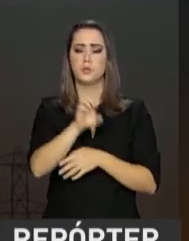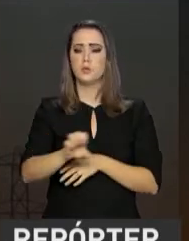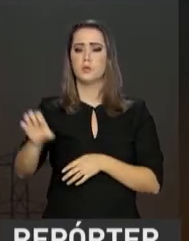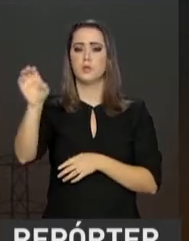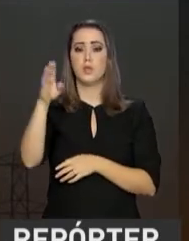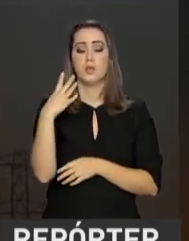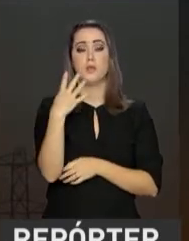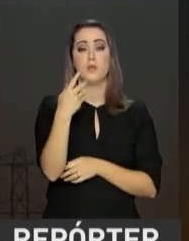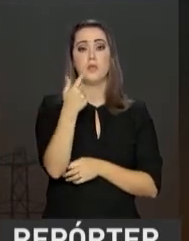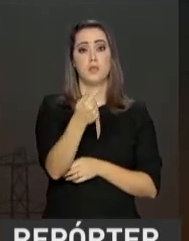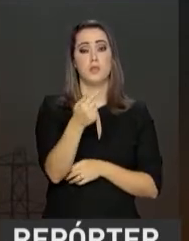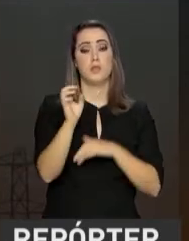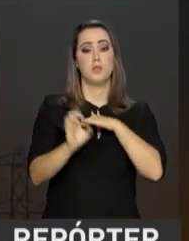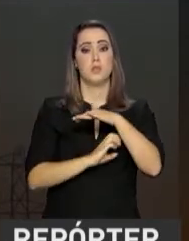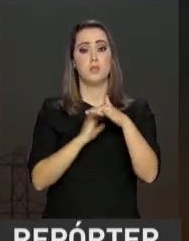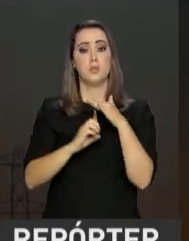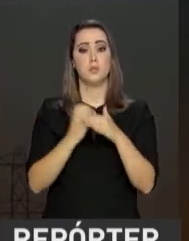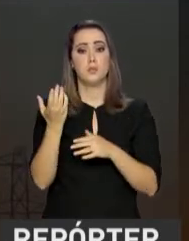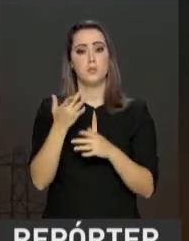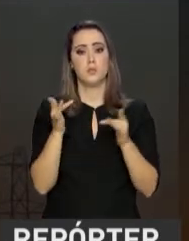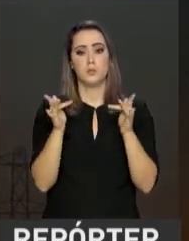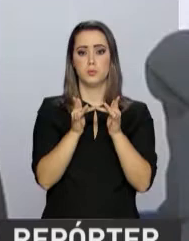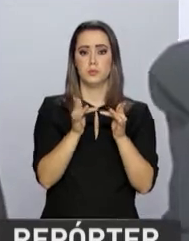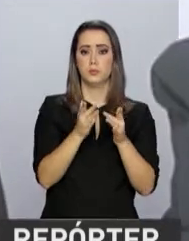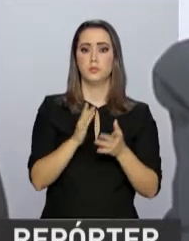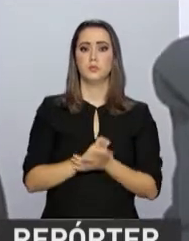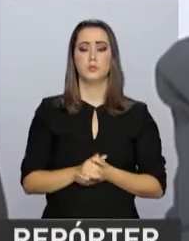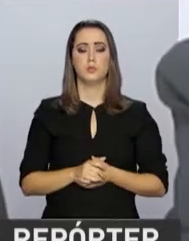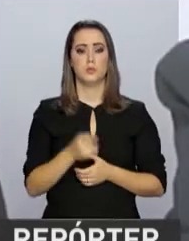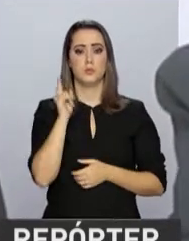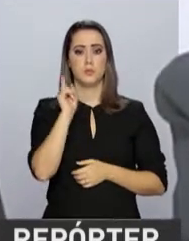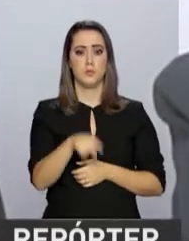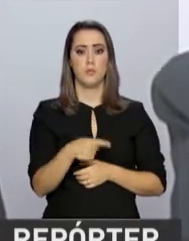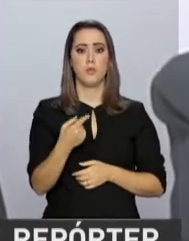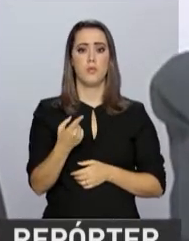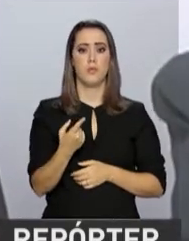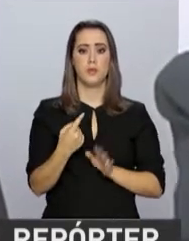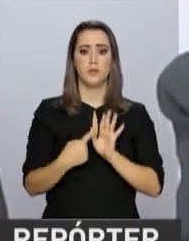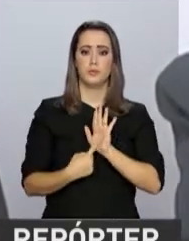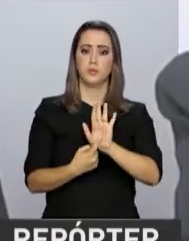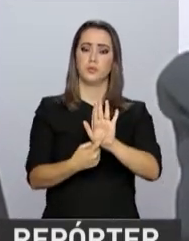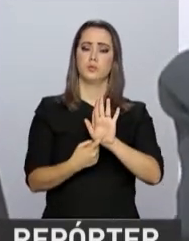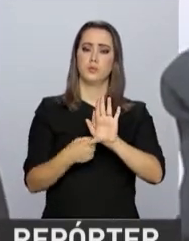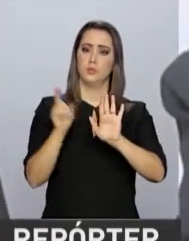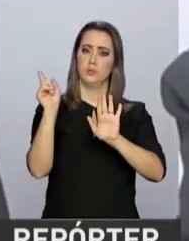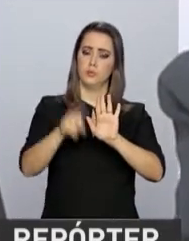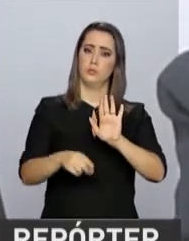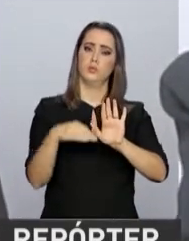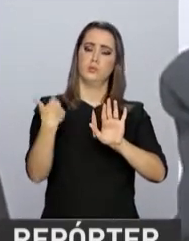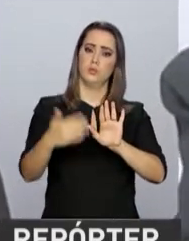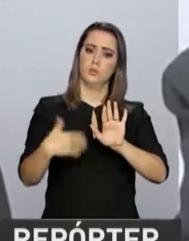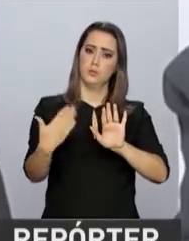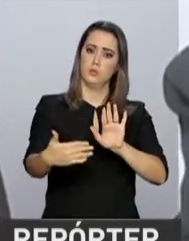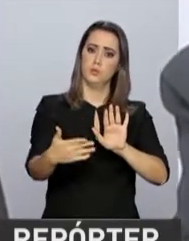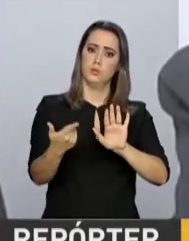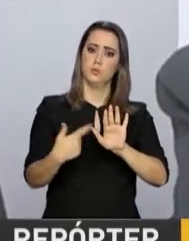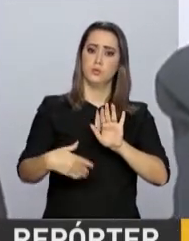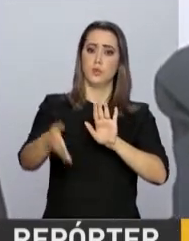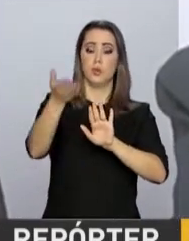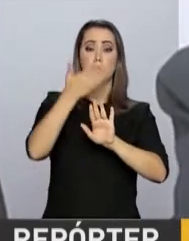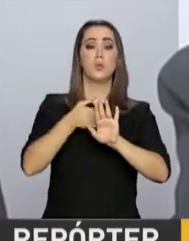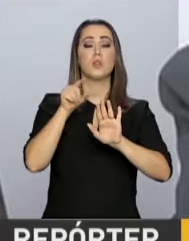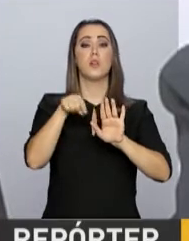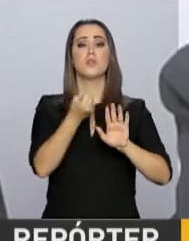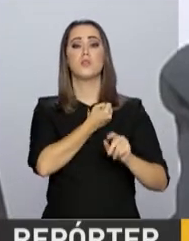atraiu 47 empresas ou consórcios. Isso reflete, por trás desses